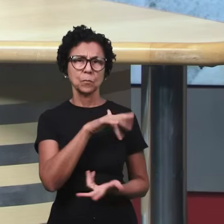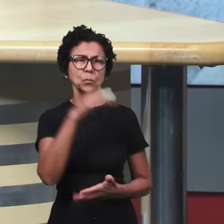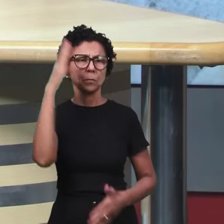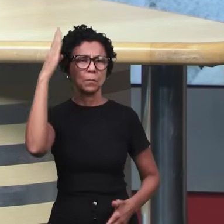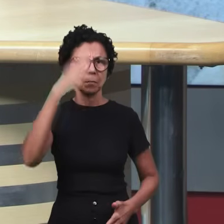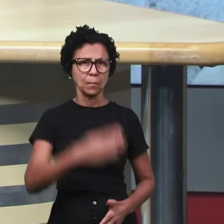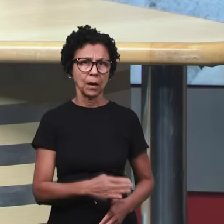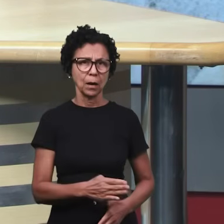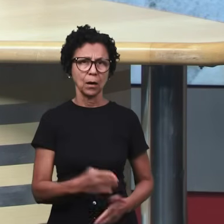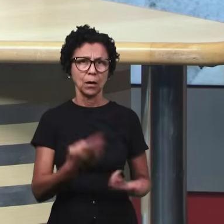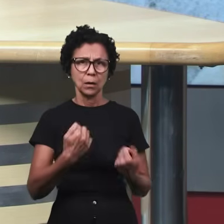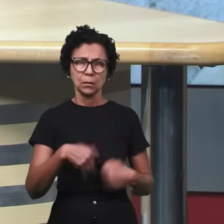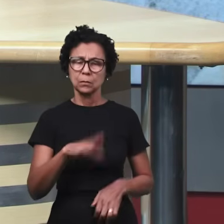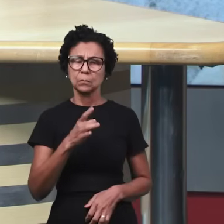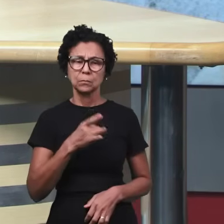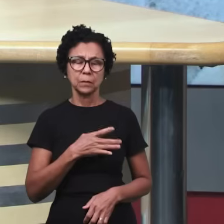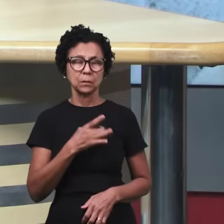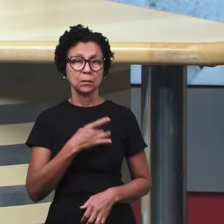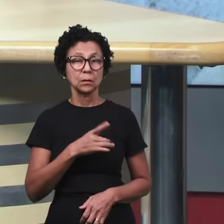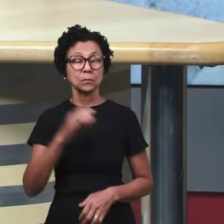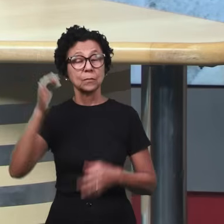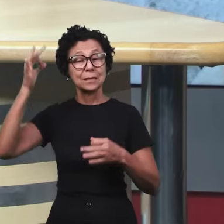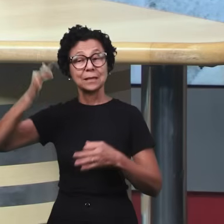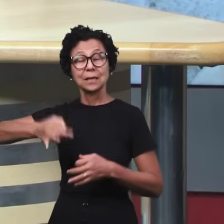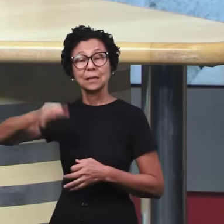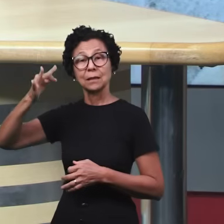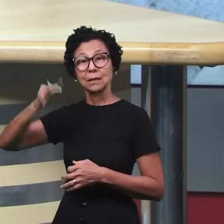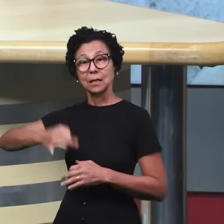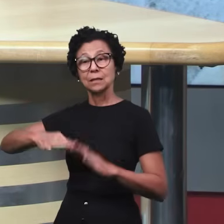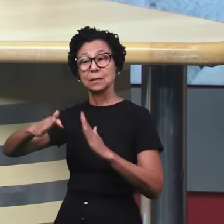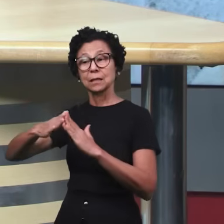a certeza e a esperança